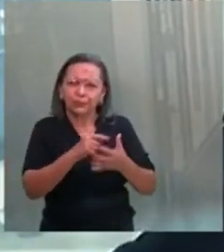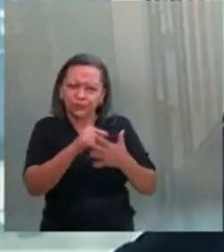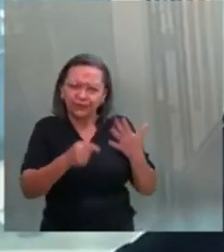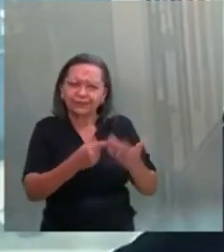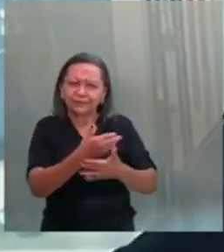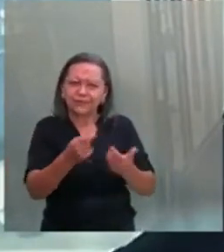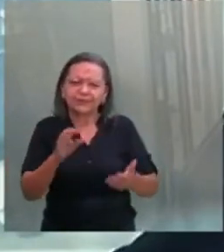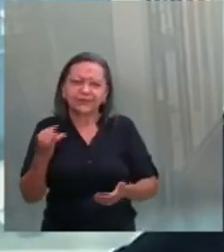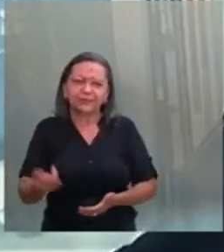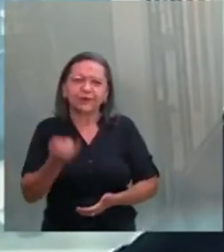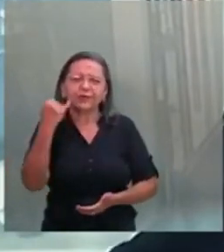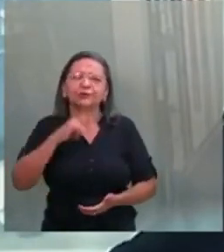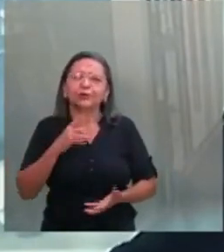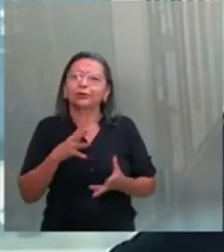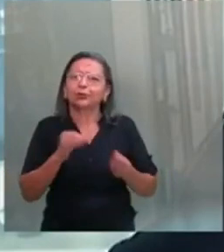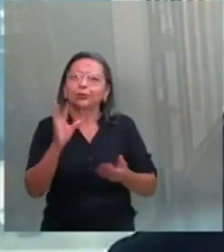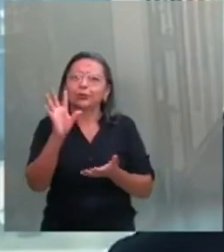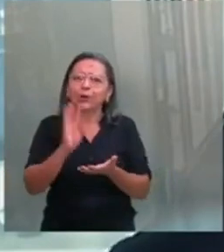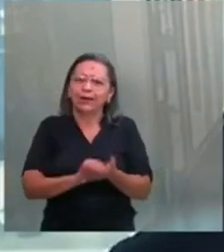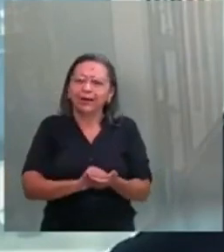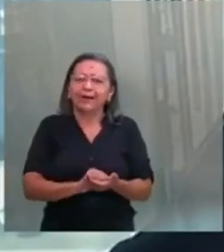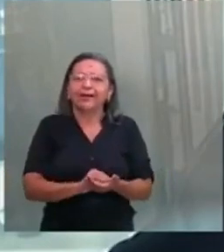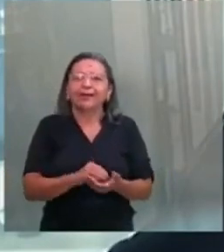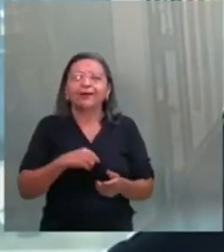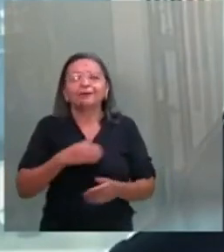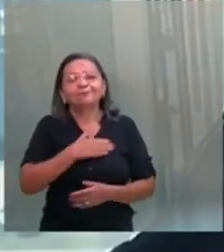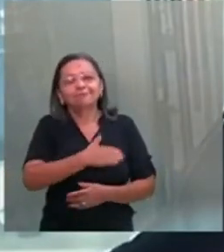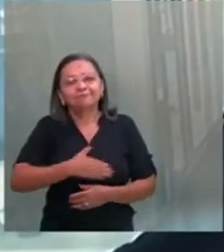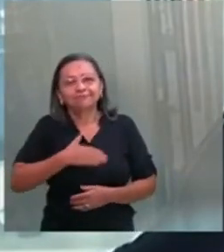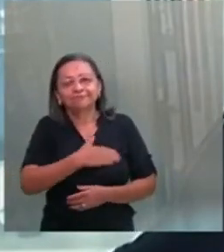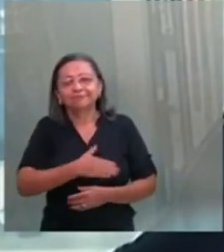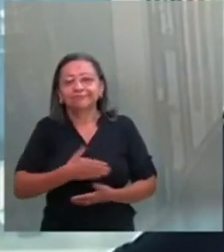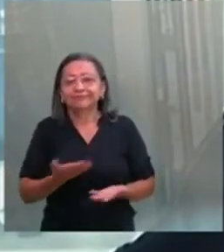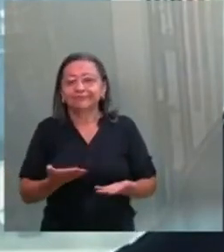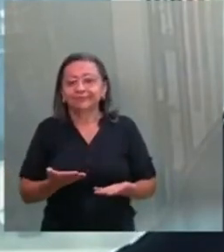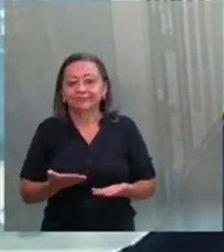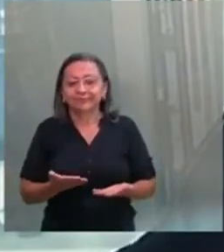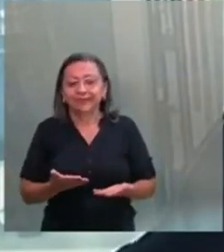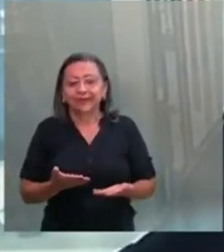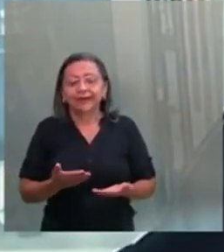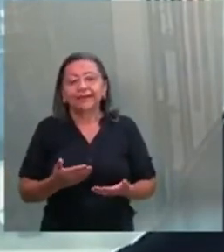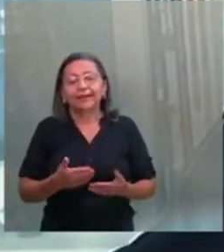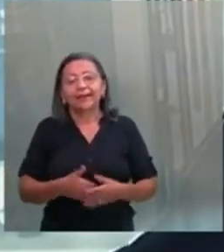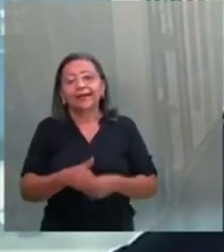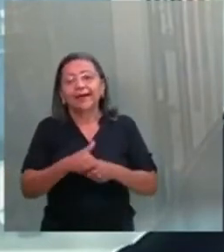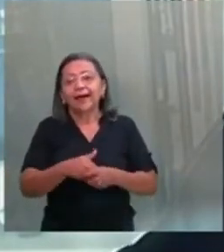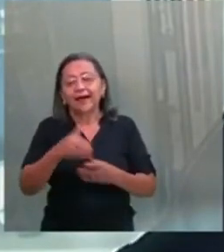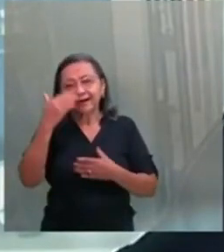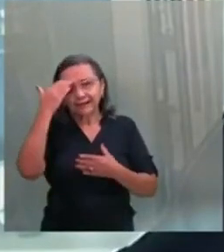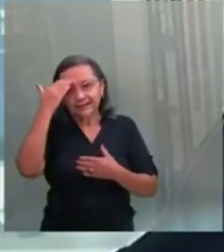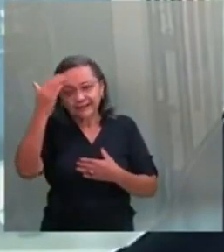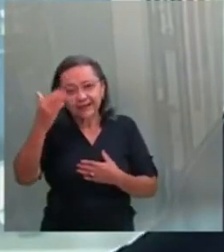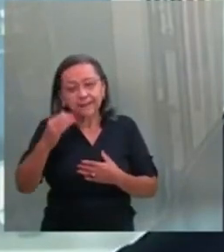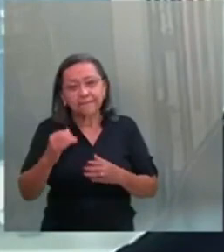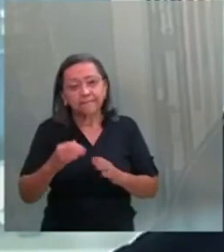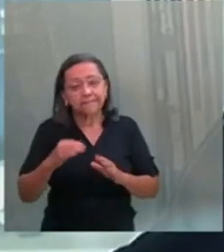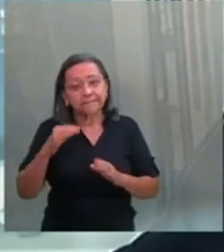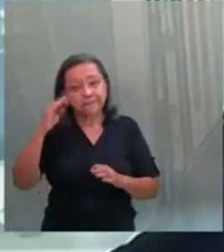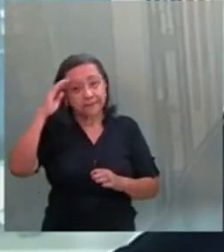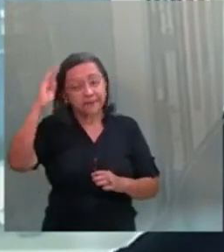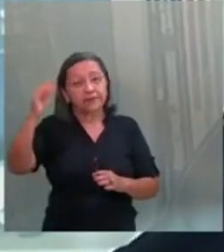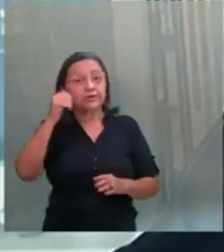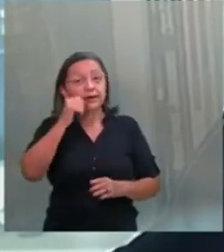muitos deles registrados, né? E eu gostaria, então, enfim, de não me alongar, agradecer principalmente a Ilana, que foi